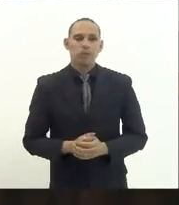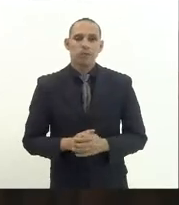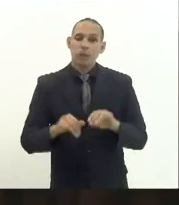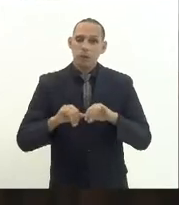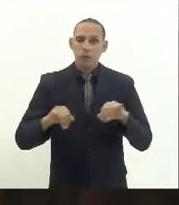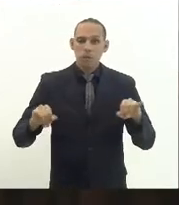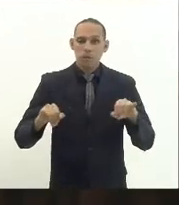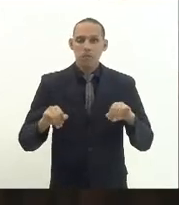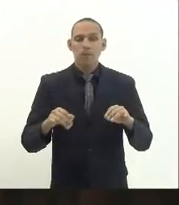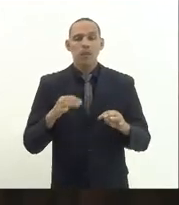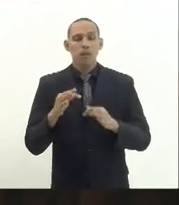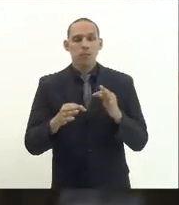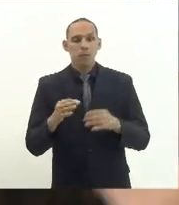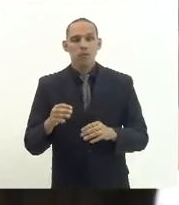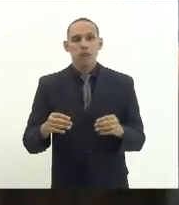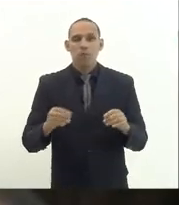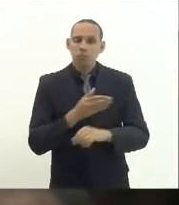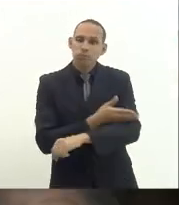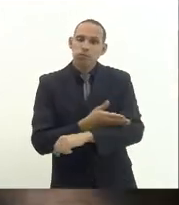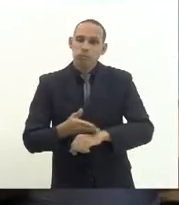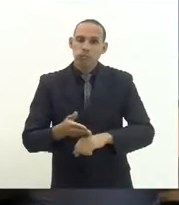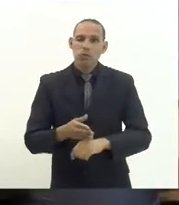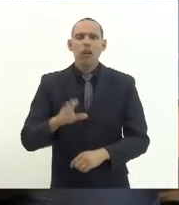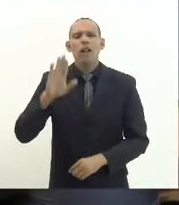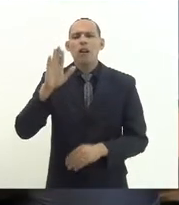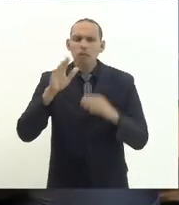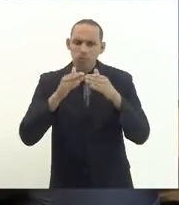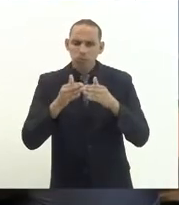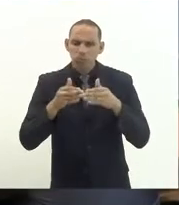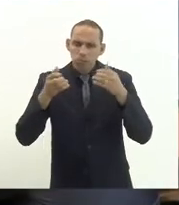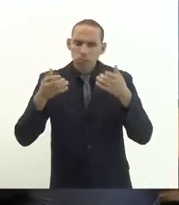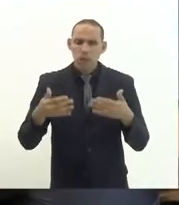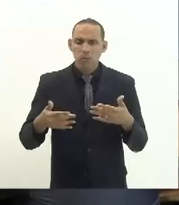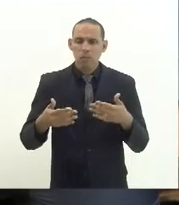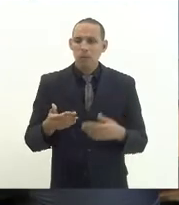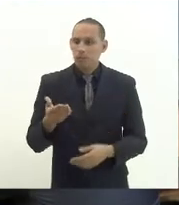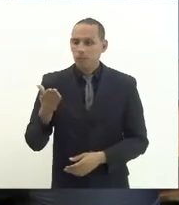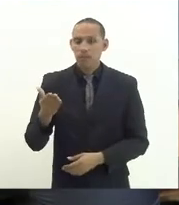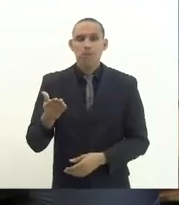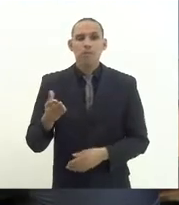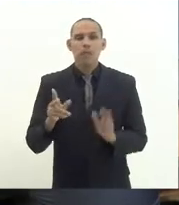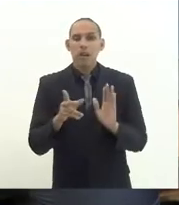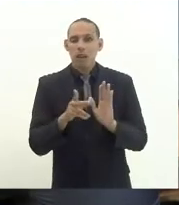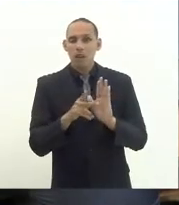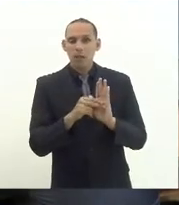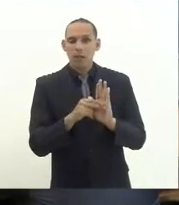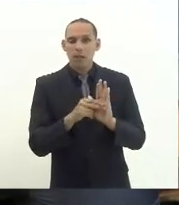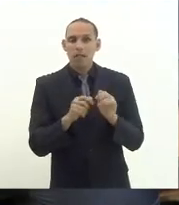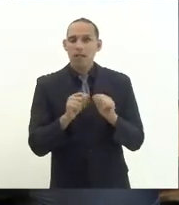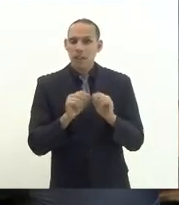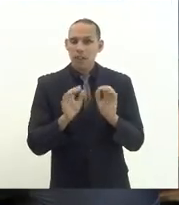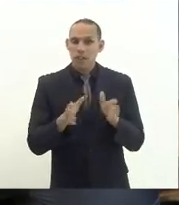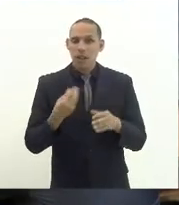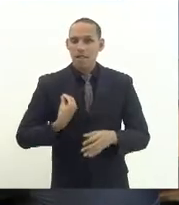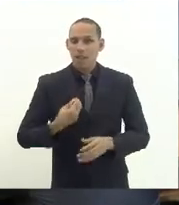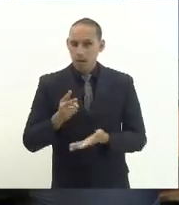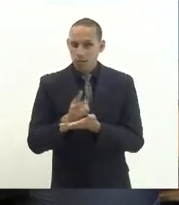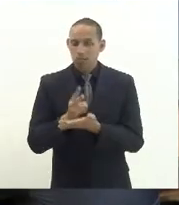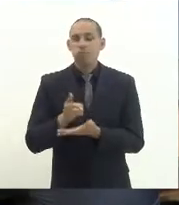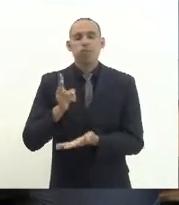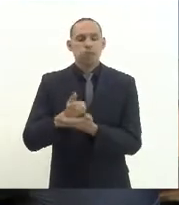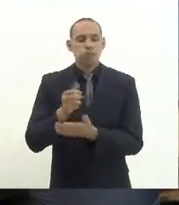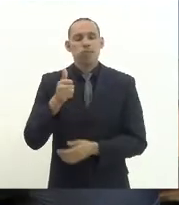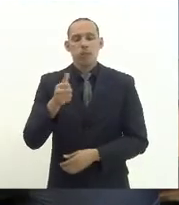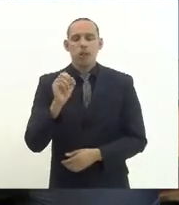anuncio em tramitação ordinária segunda discussão estão as emendas feitas continuam válidos